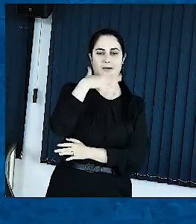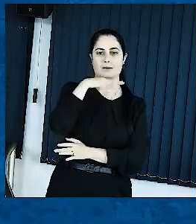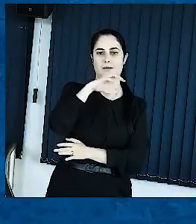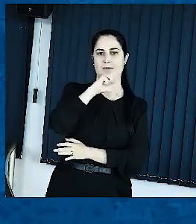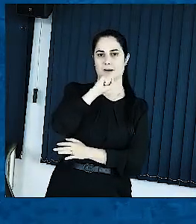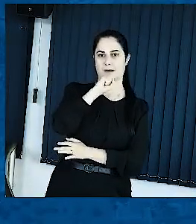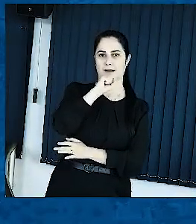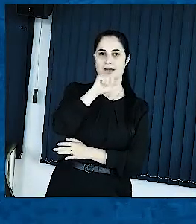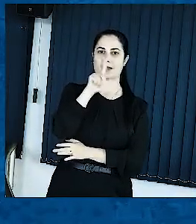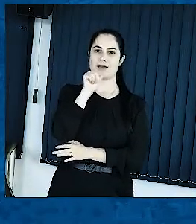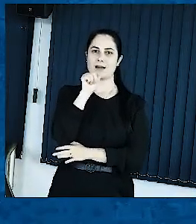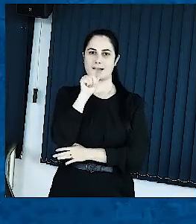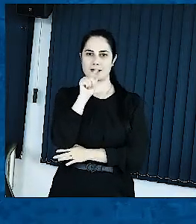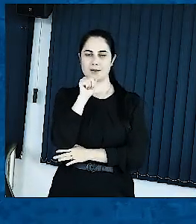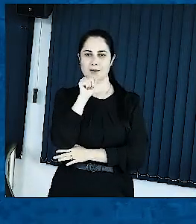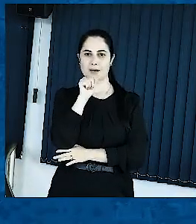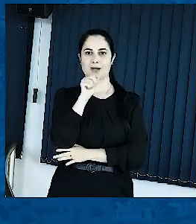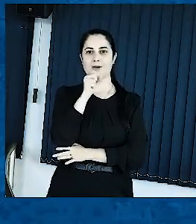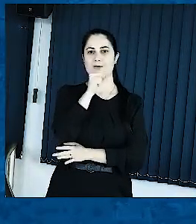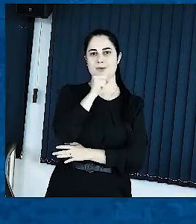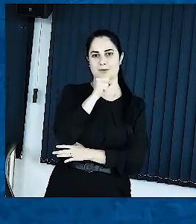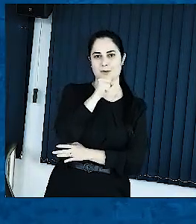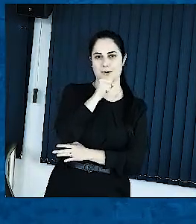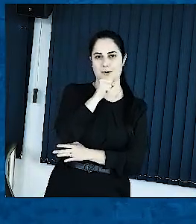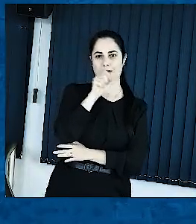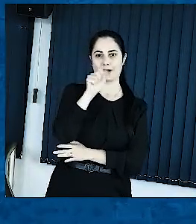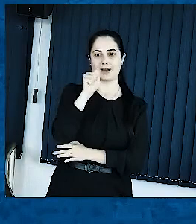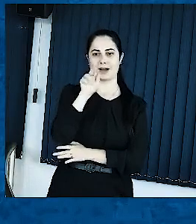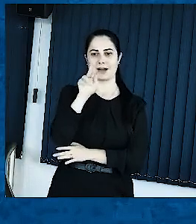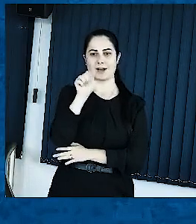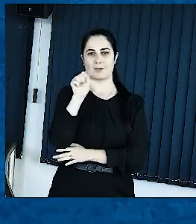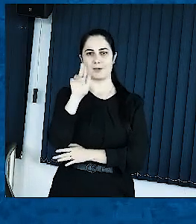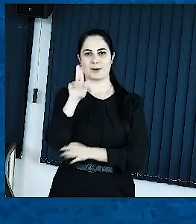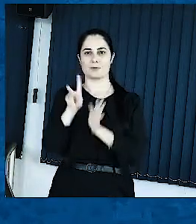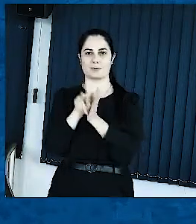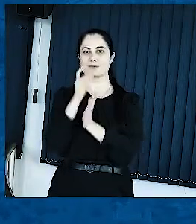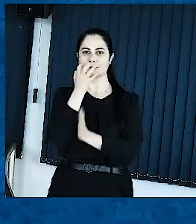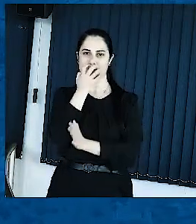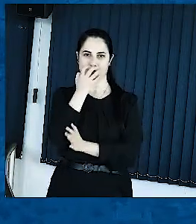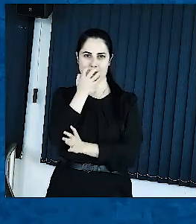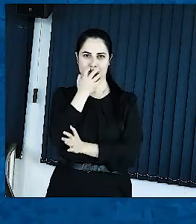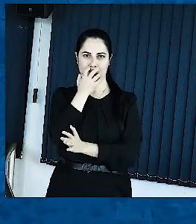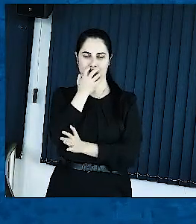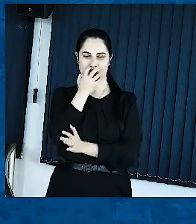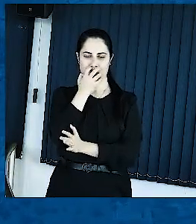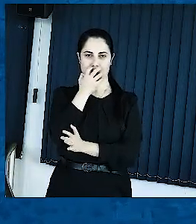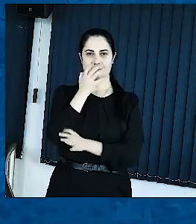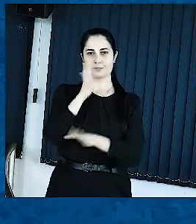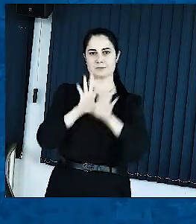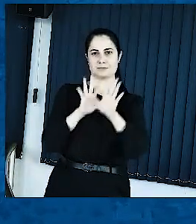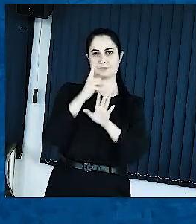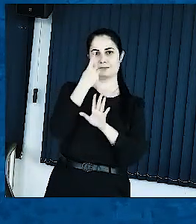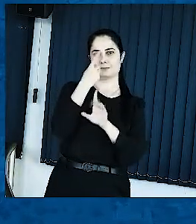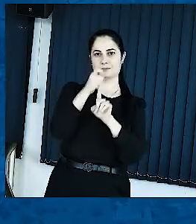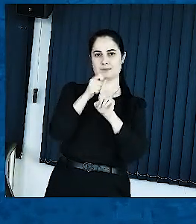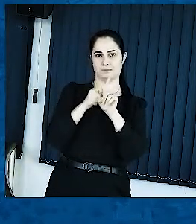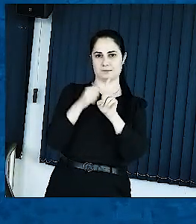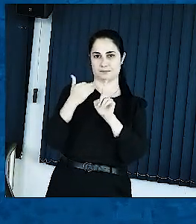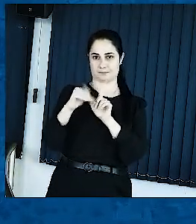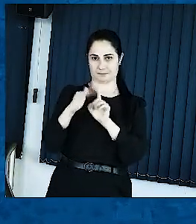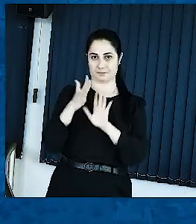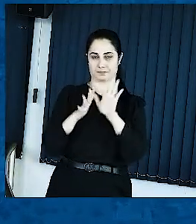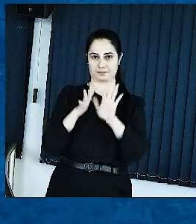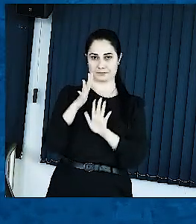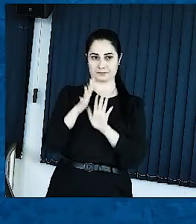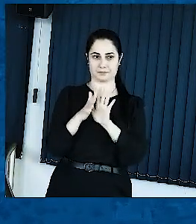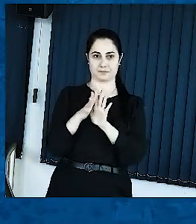papai, água, vovó, au-au, se referindo ao cachorro. e depois de 1 ano e 6 meses, esse vocabulário